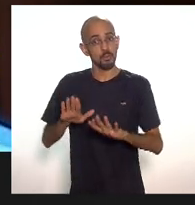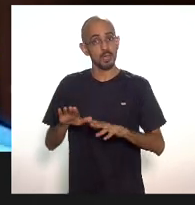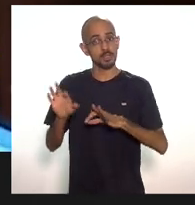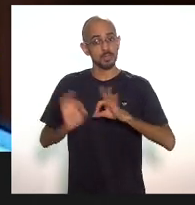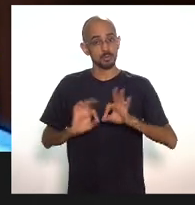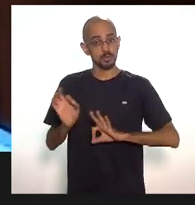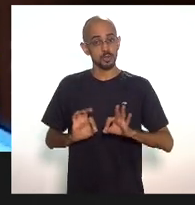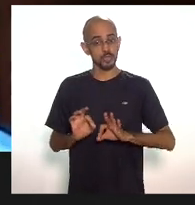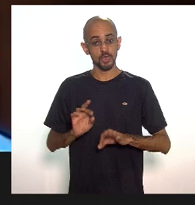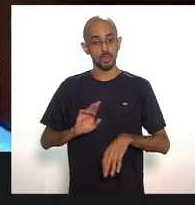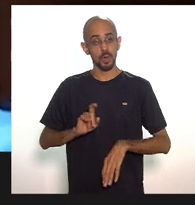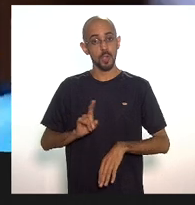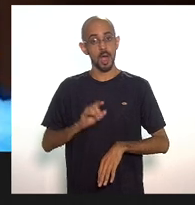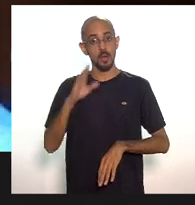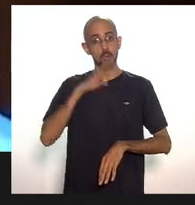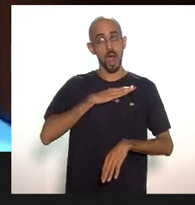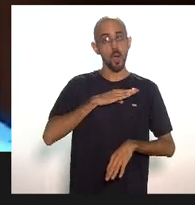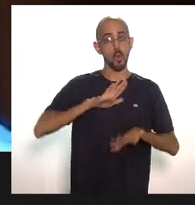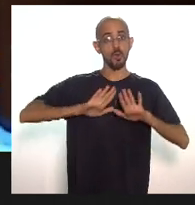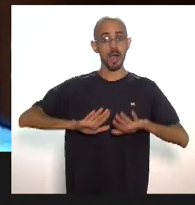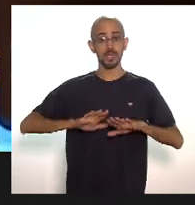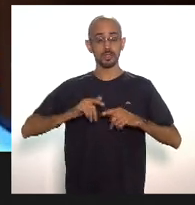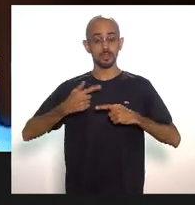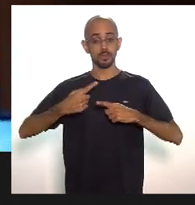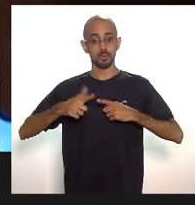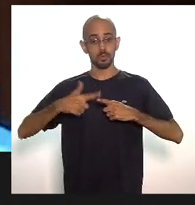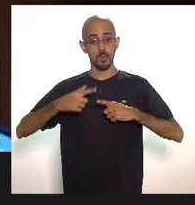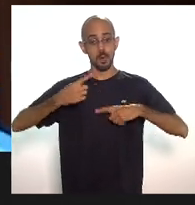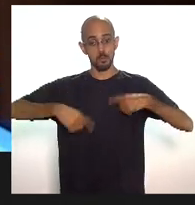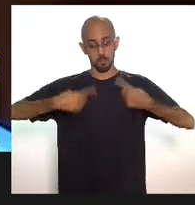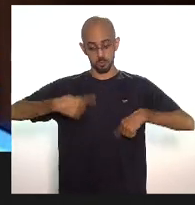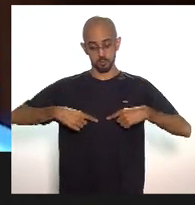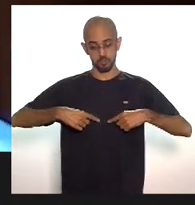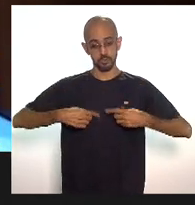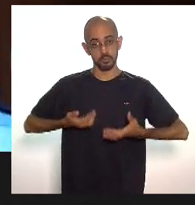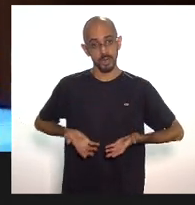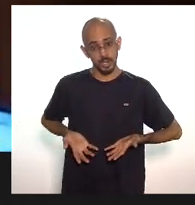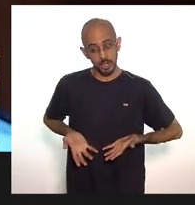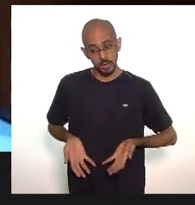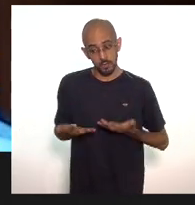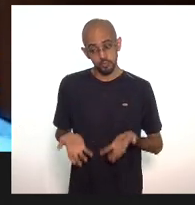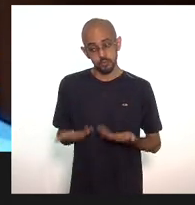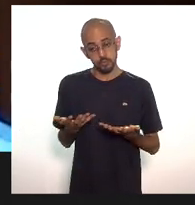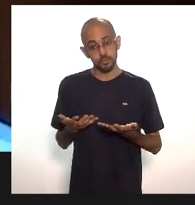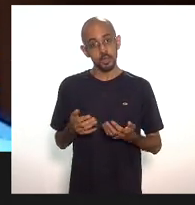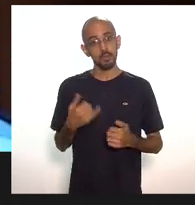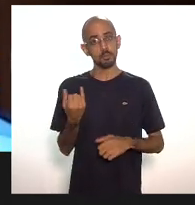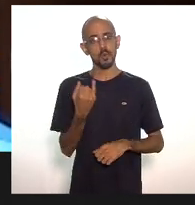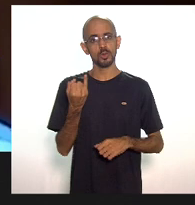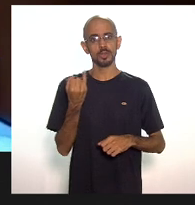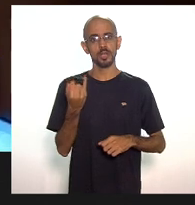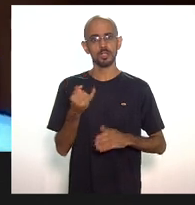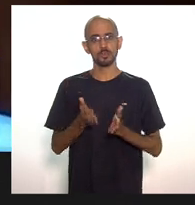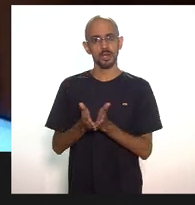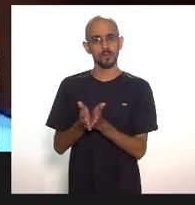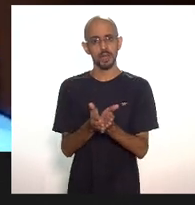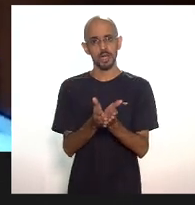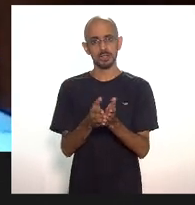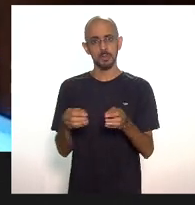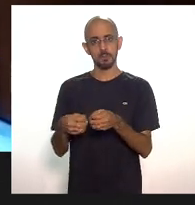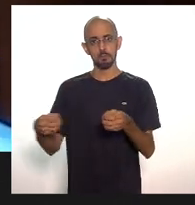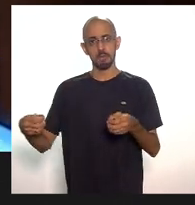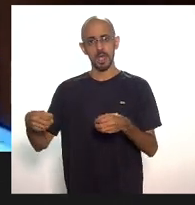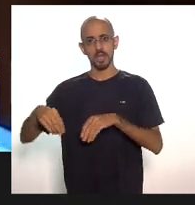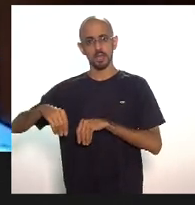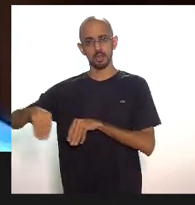um mal em si. Eu acho que ter uma política de fomento, ter um programa para cabotagem, eu acho importante para organizar o setor. Esse setor,